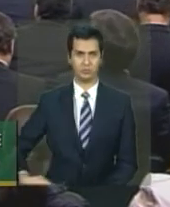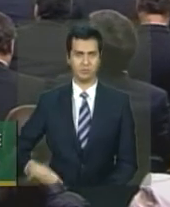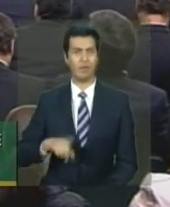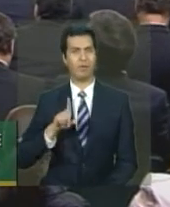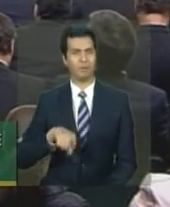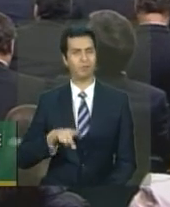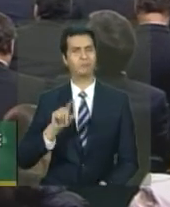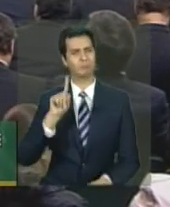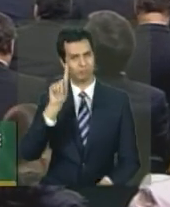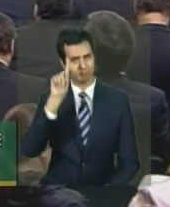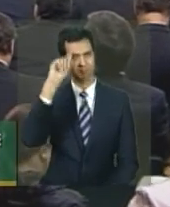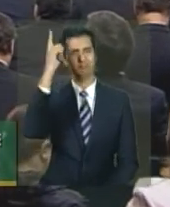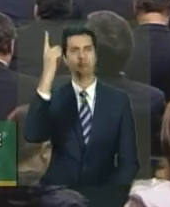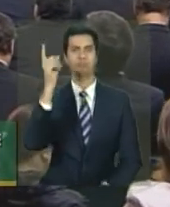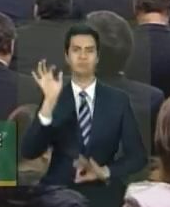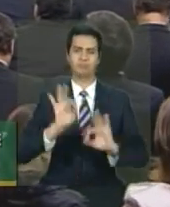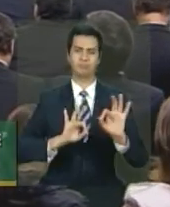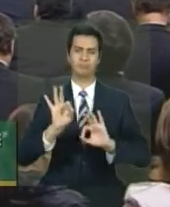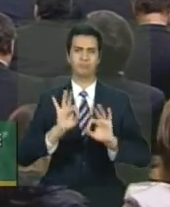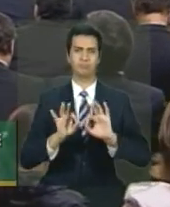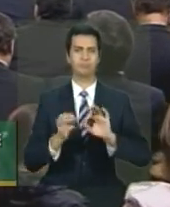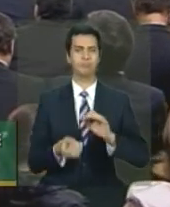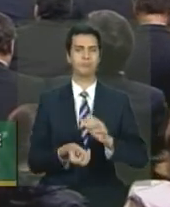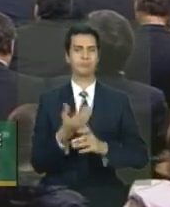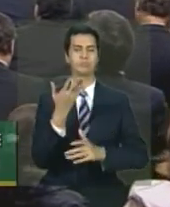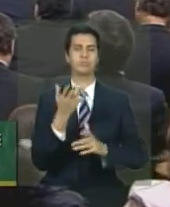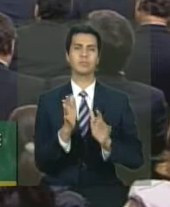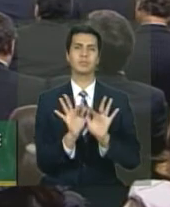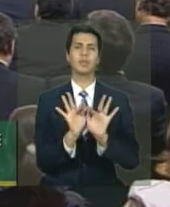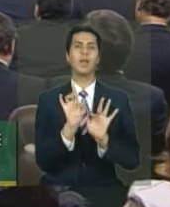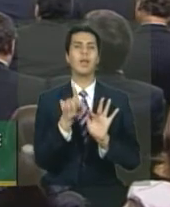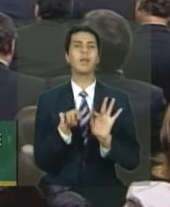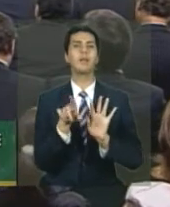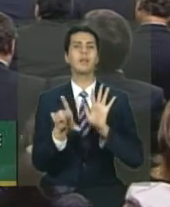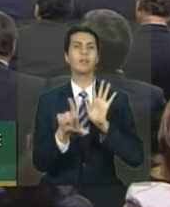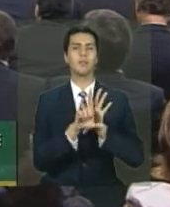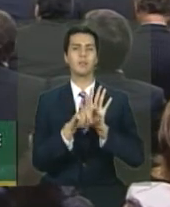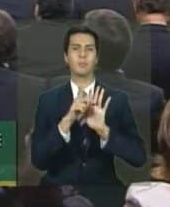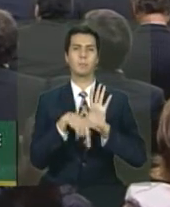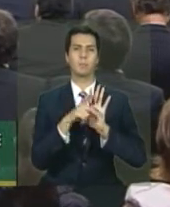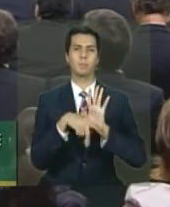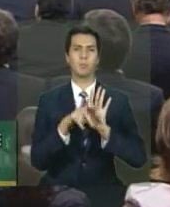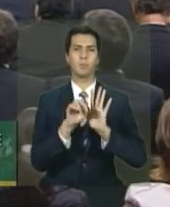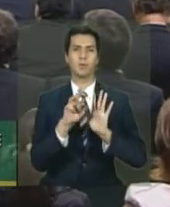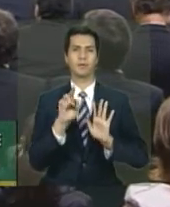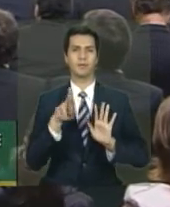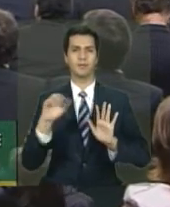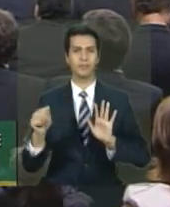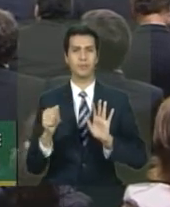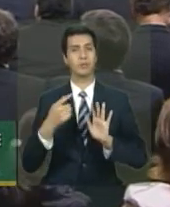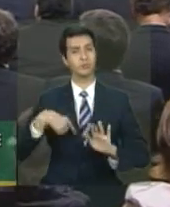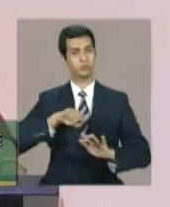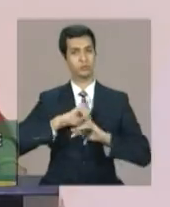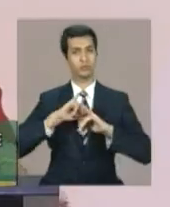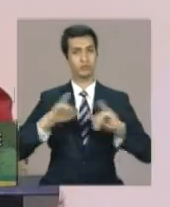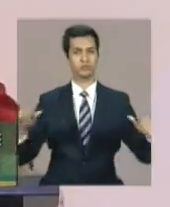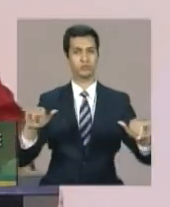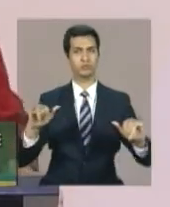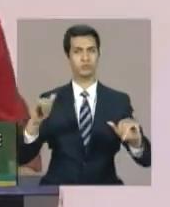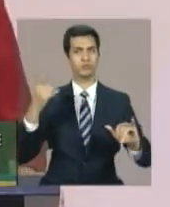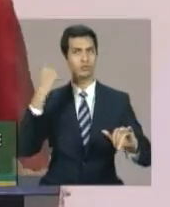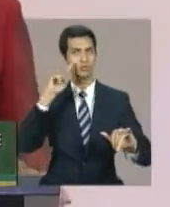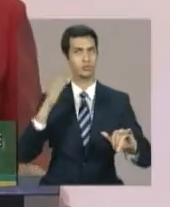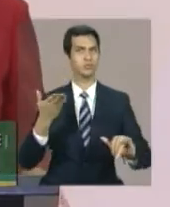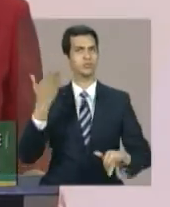simplificação através da portaria que nós publicamos já há alguns dias. Finalmente,